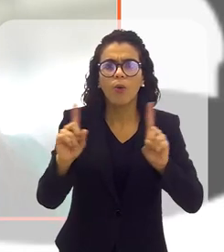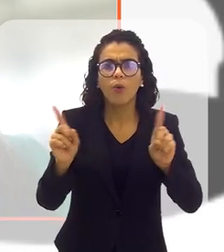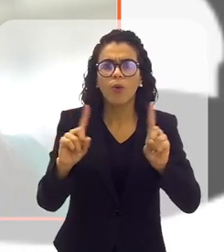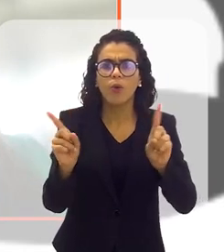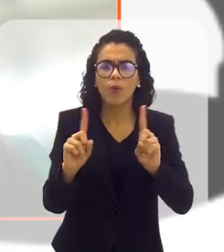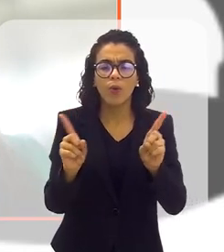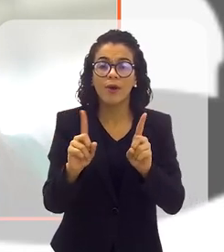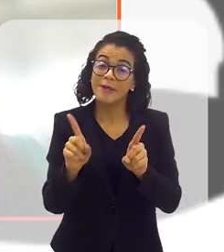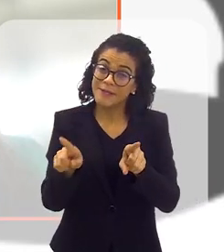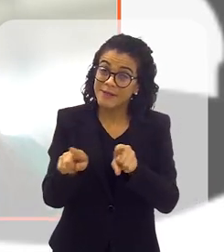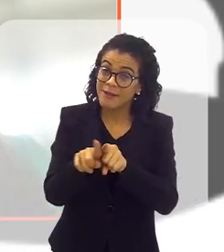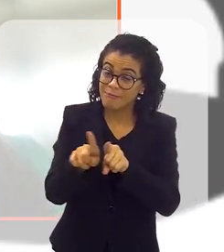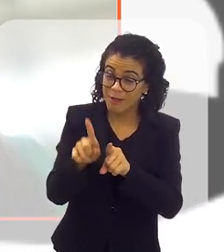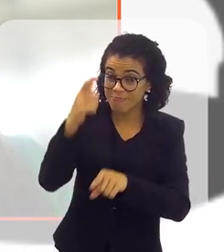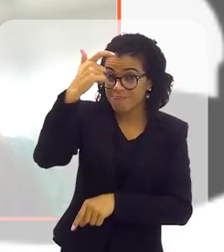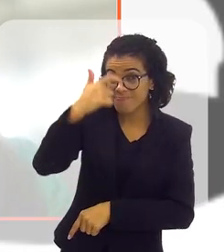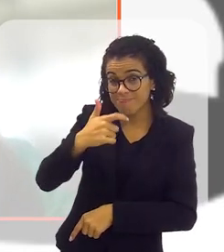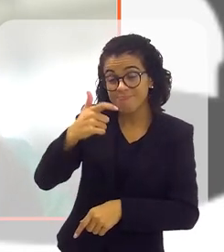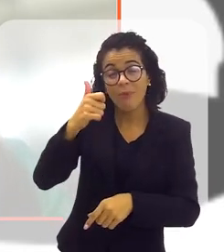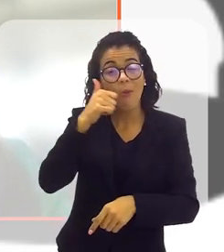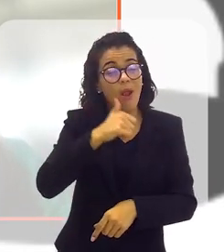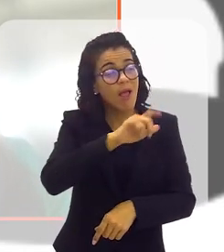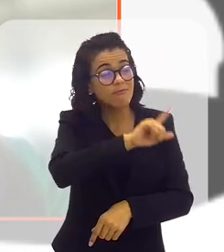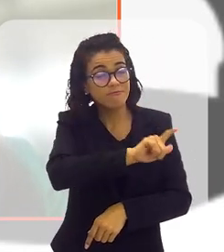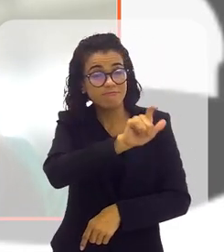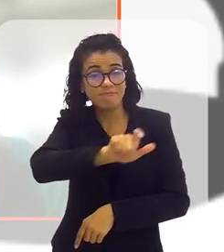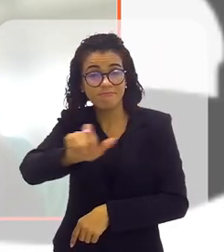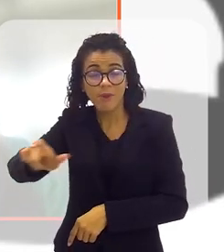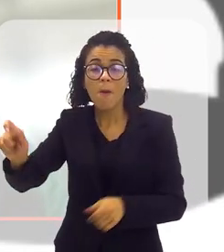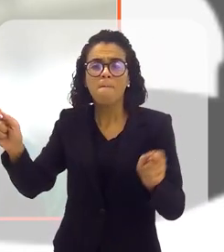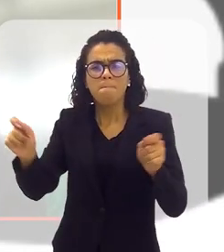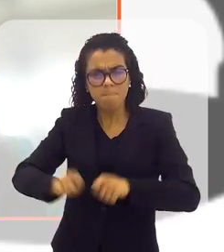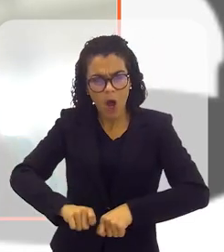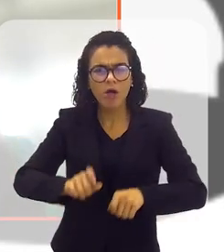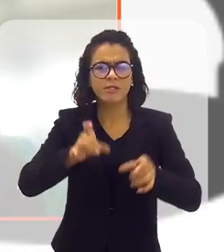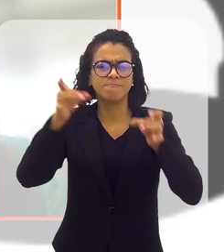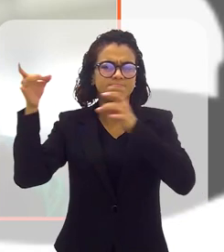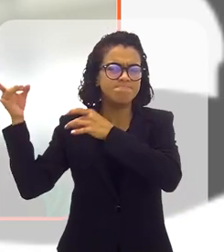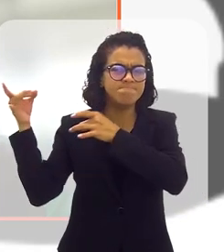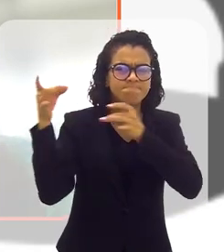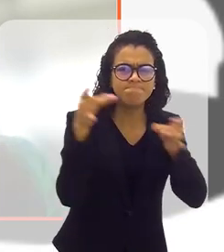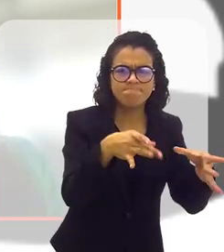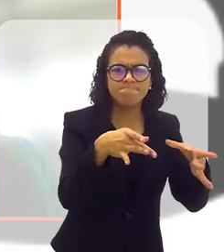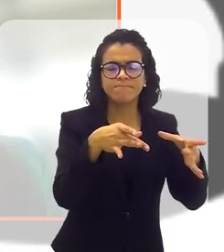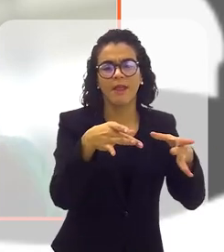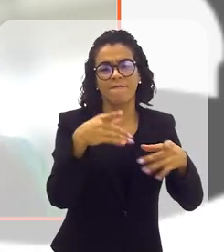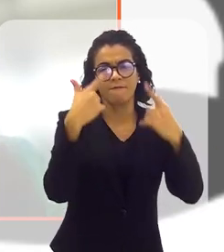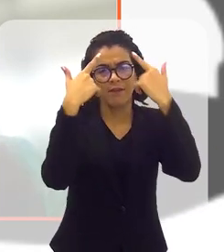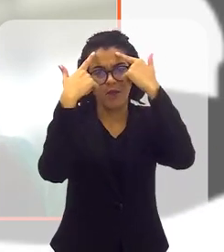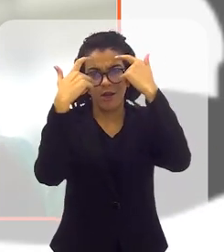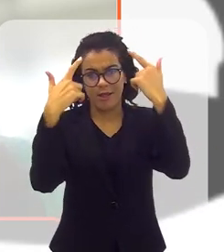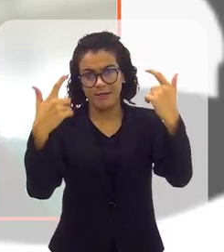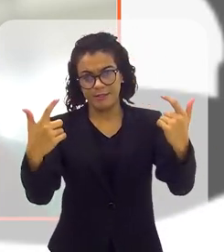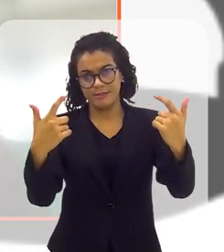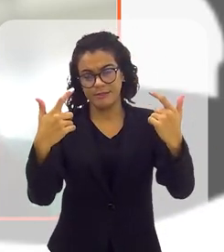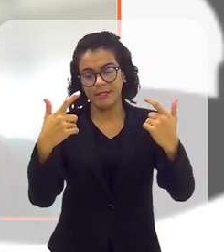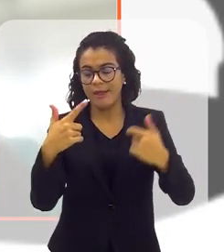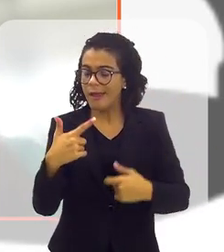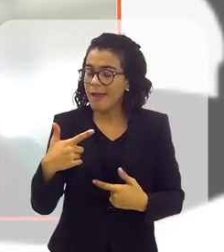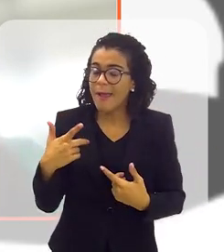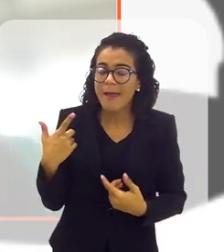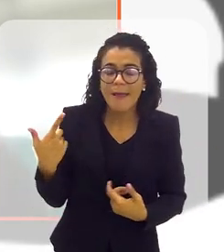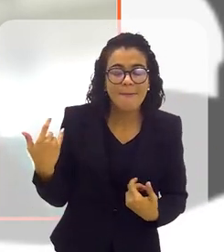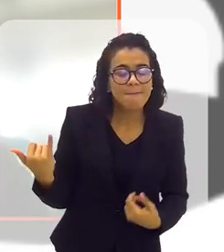normais. E que elas podem sair desse ciclo de violência que elas estão